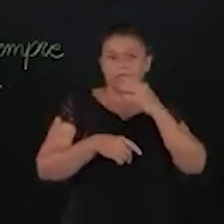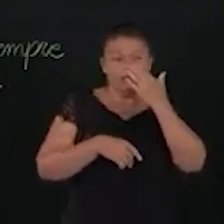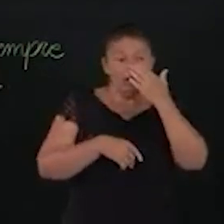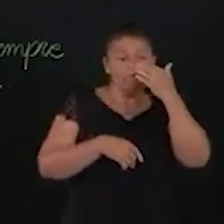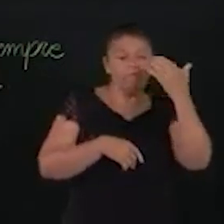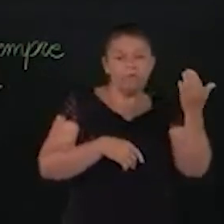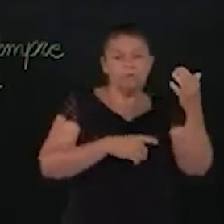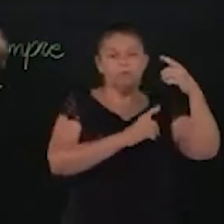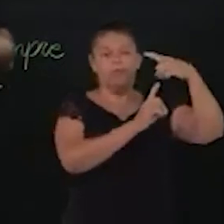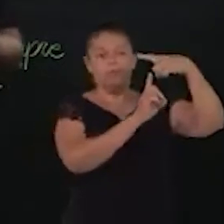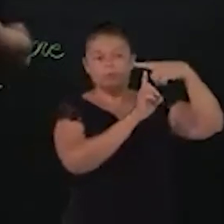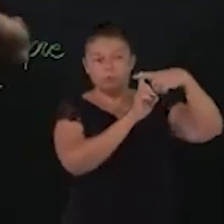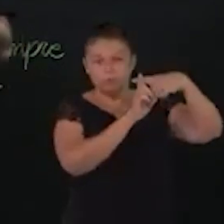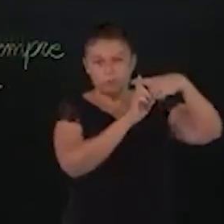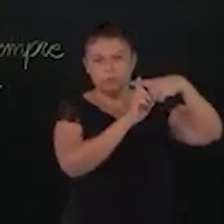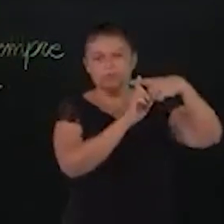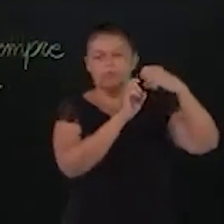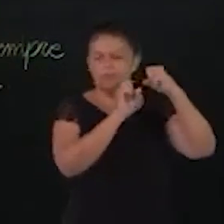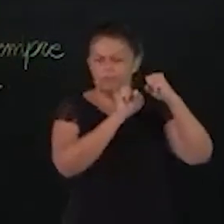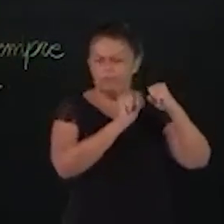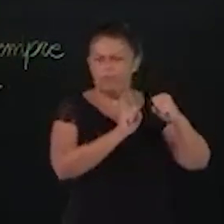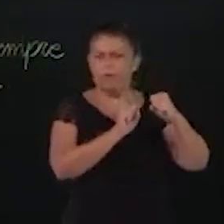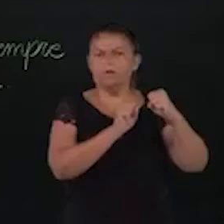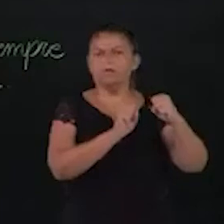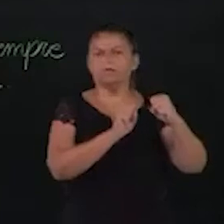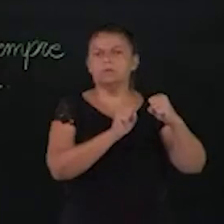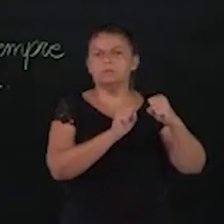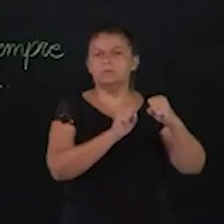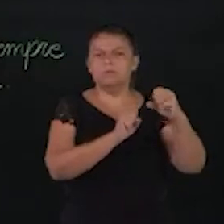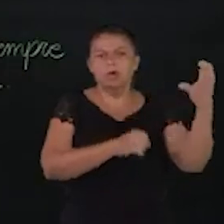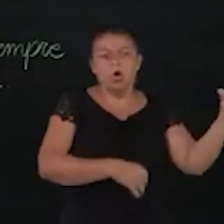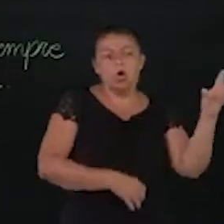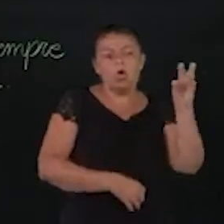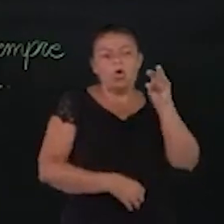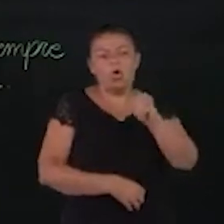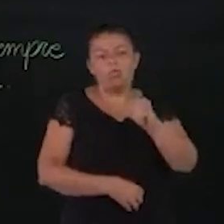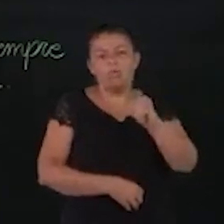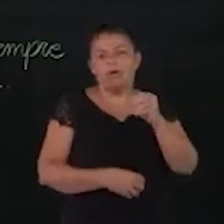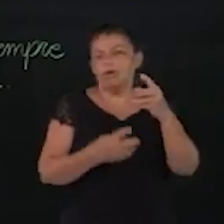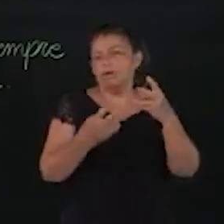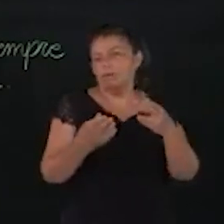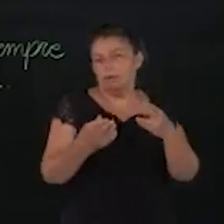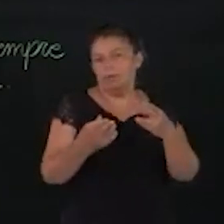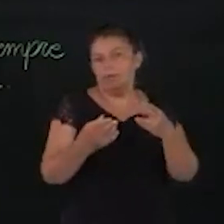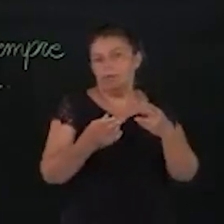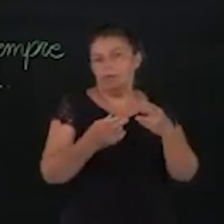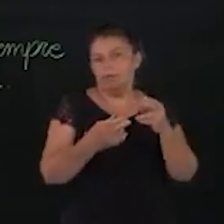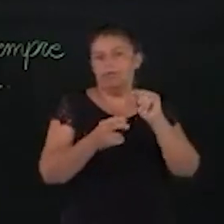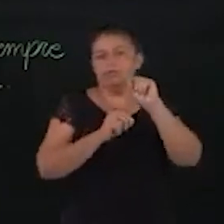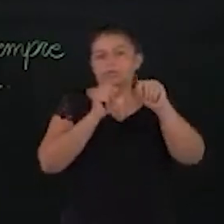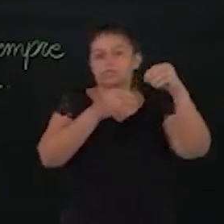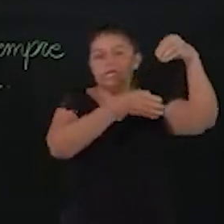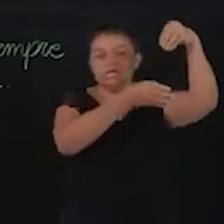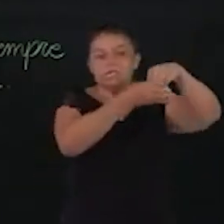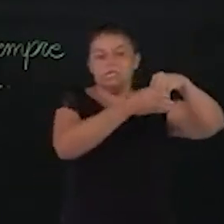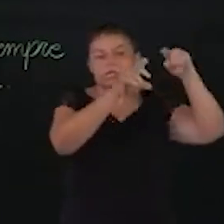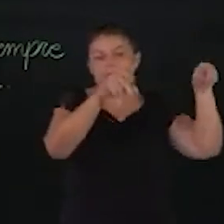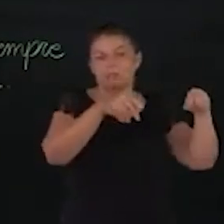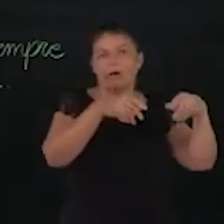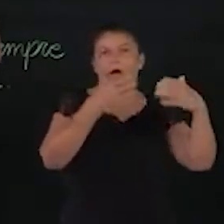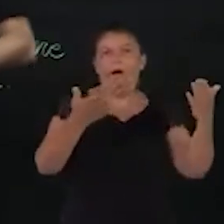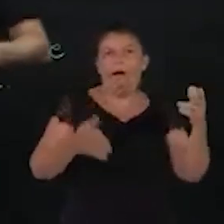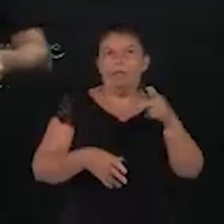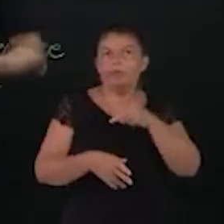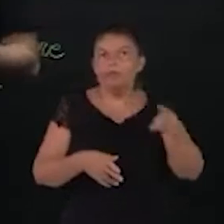está na frente positivo, basta você também repetir o número que está aqui dentro.